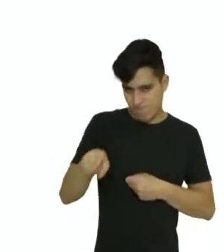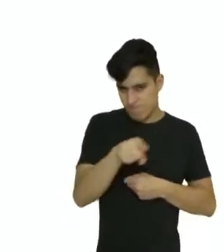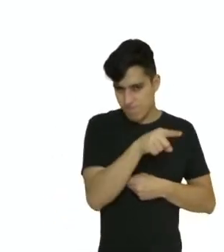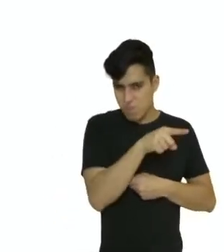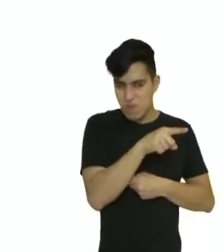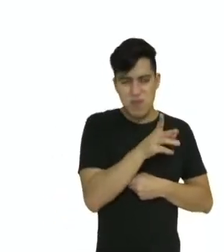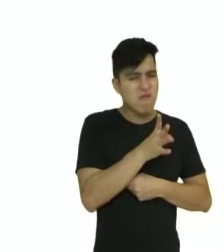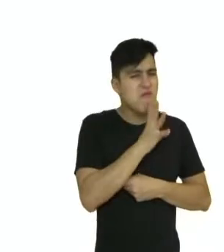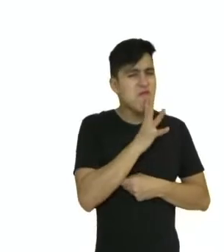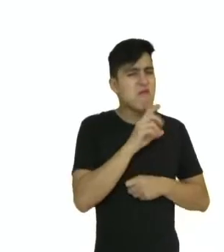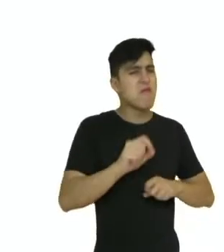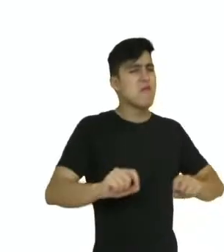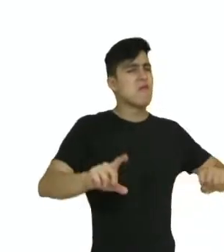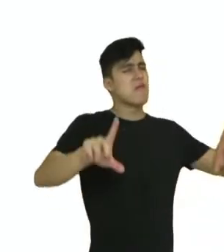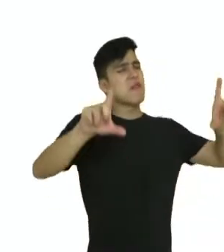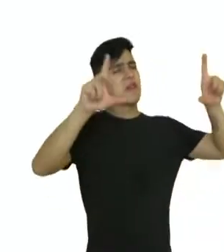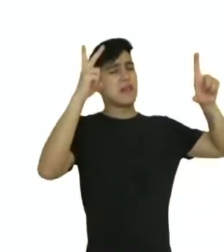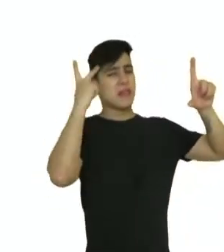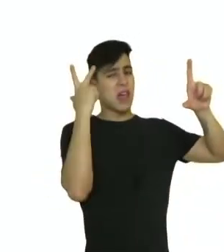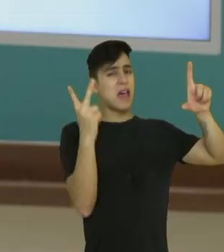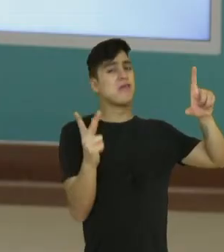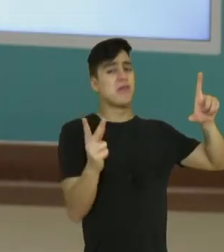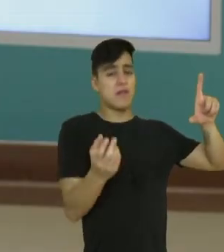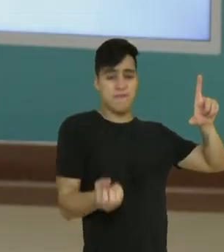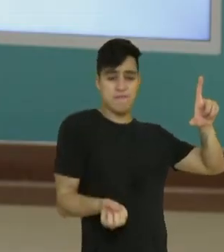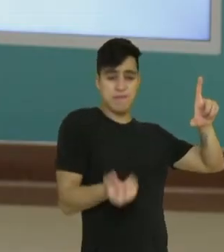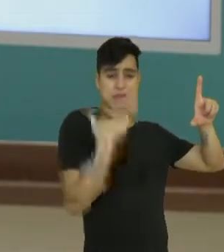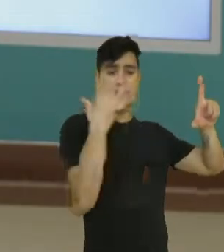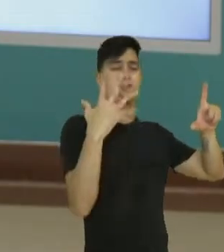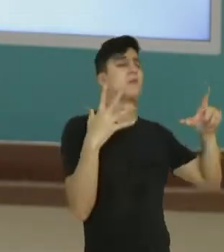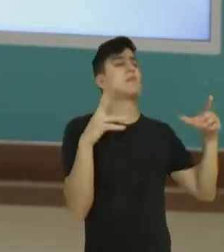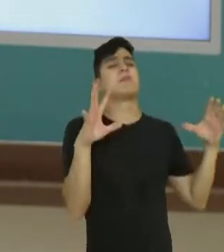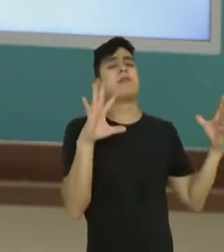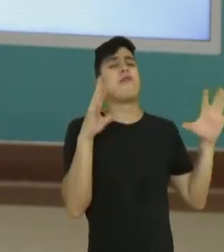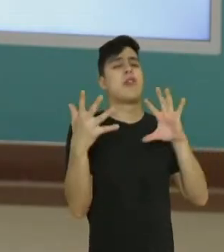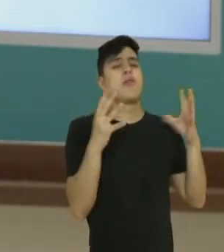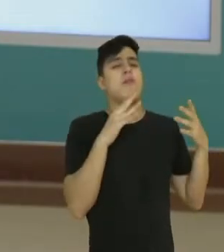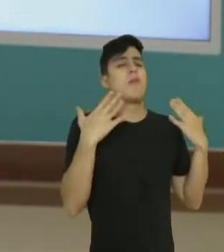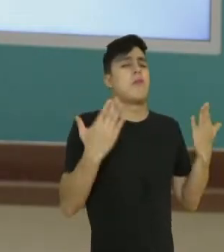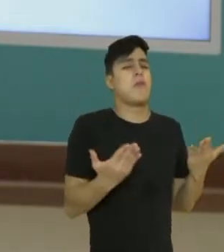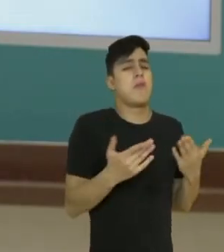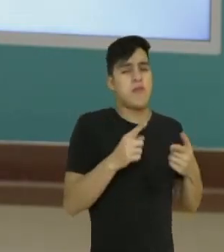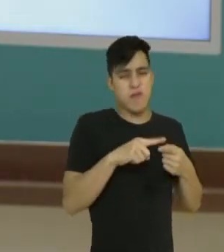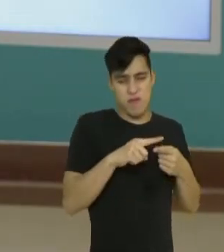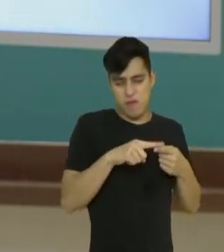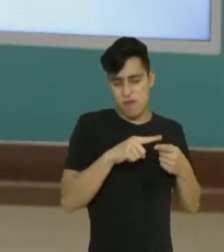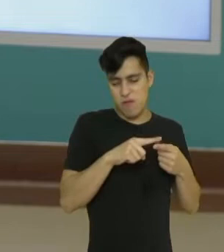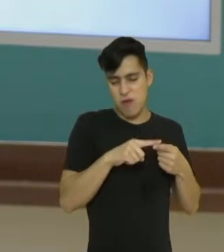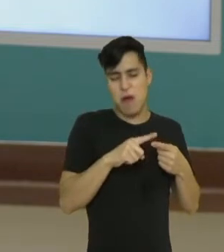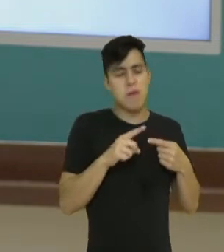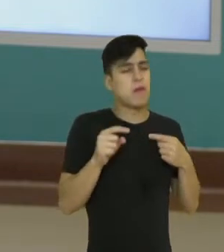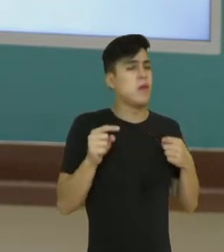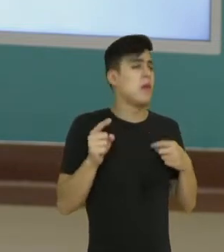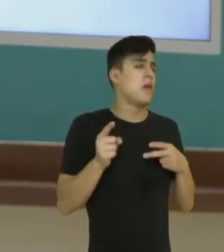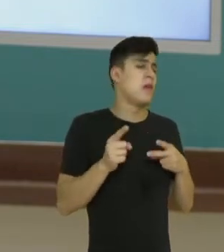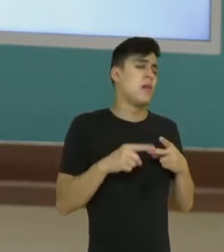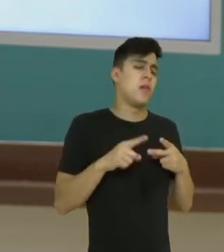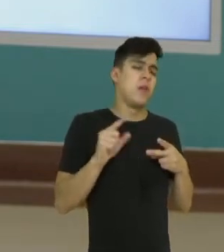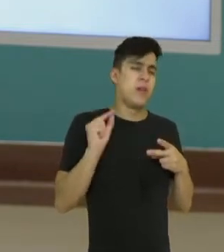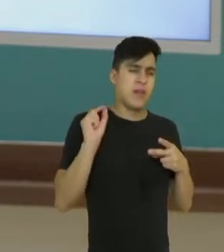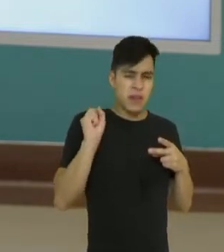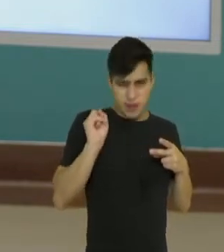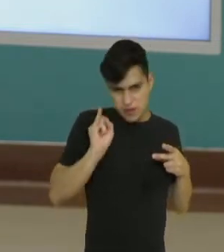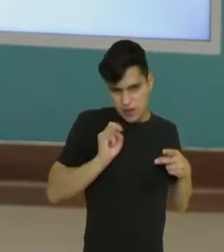na imagem? Primeiro tem que saber que fenômeno é esse. Segunda pergunta. Será que